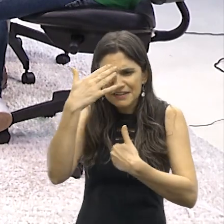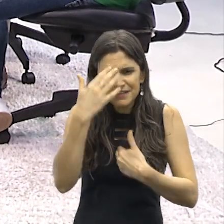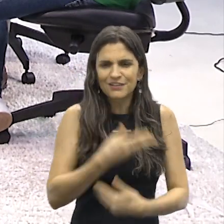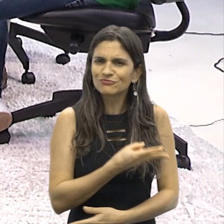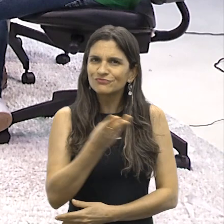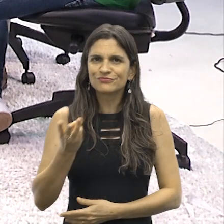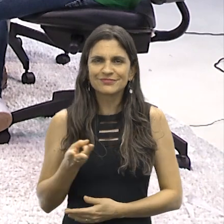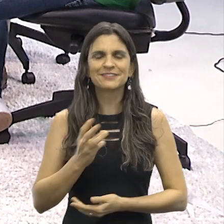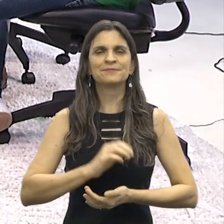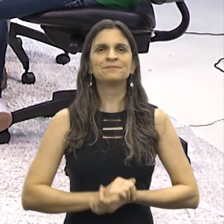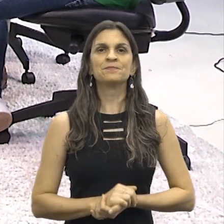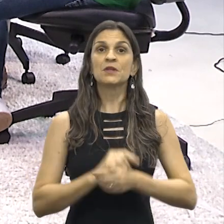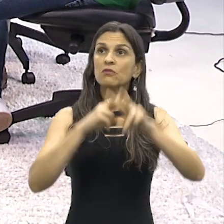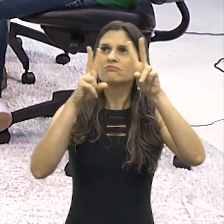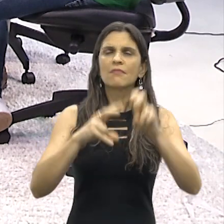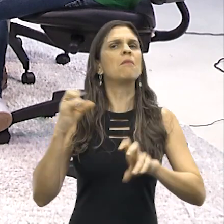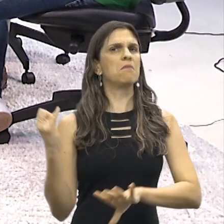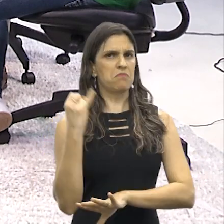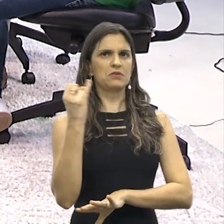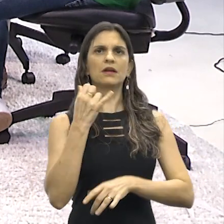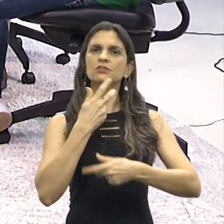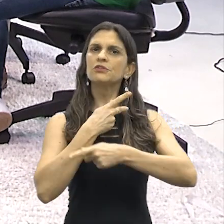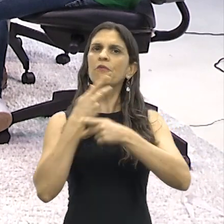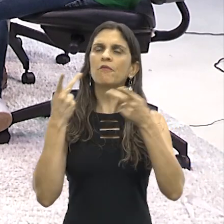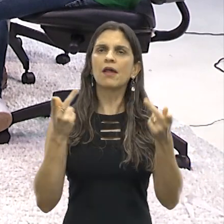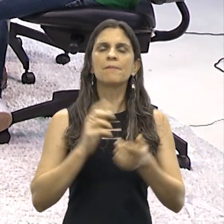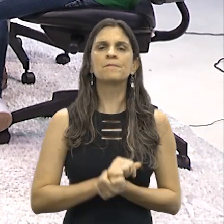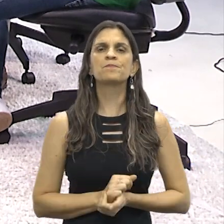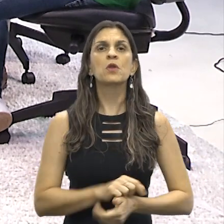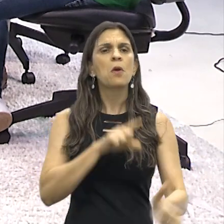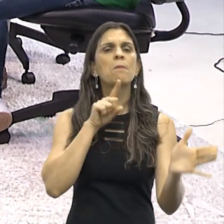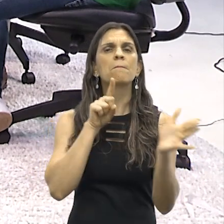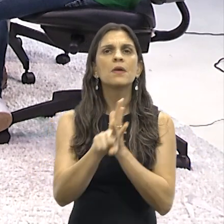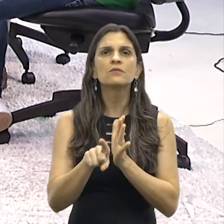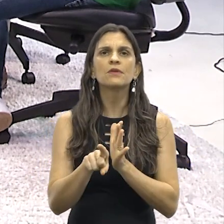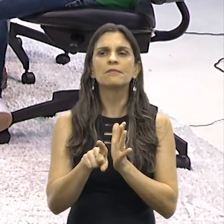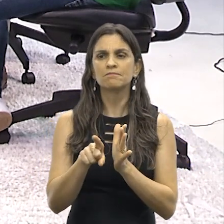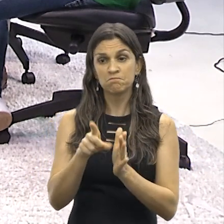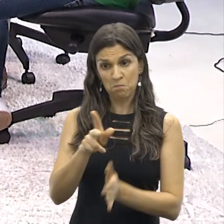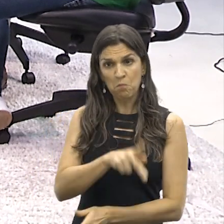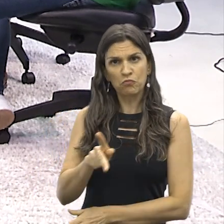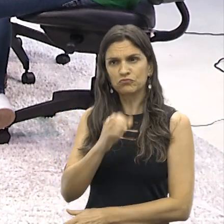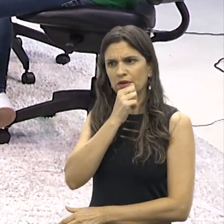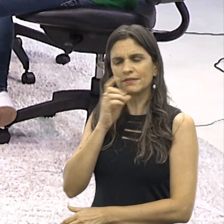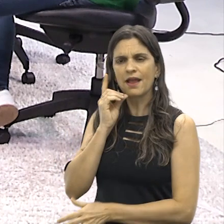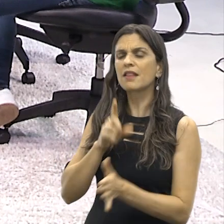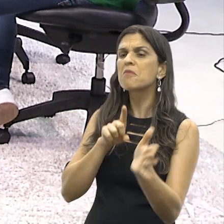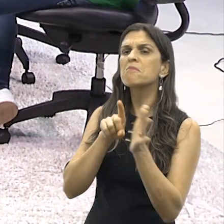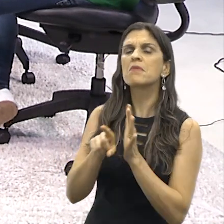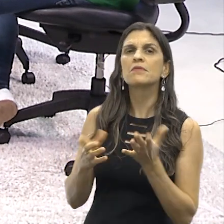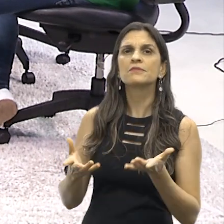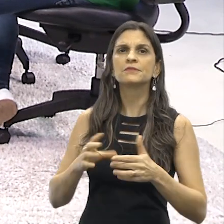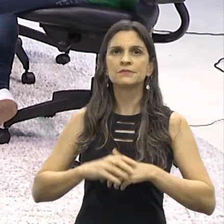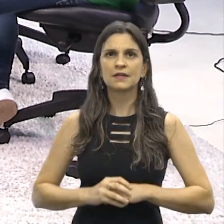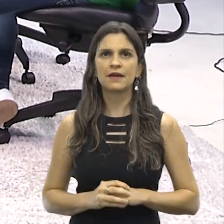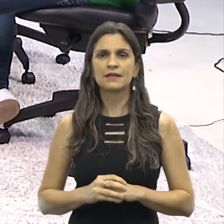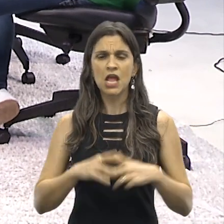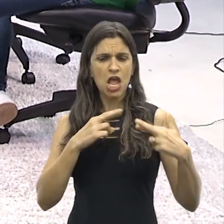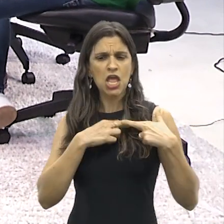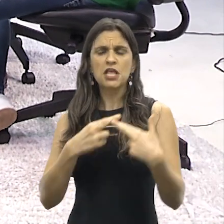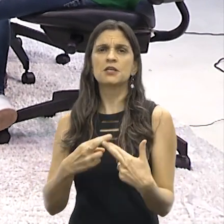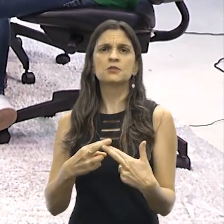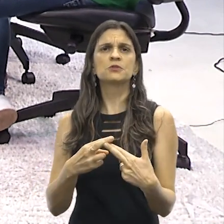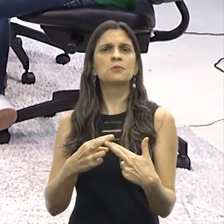muito importante. E eu já vou começar perguntando, quais são, professor André, as responsabilidades em se ter um bichinho em